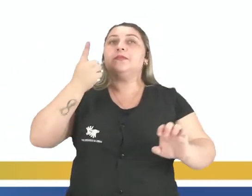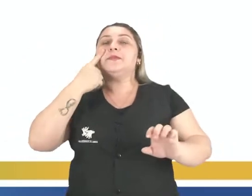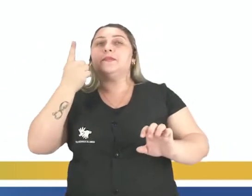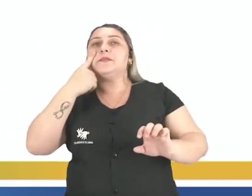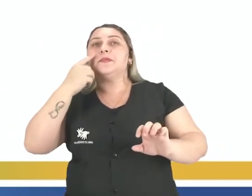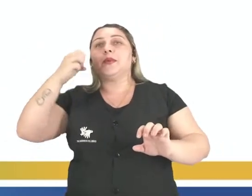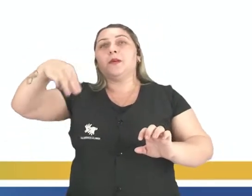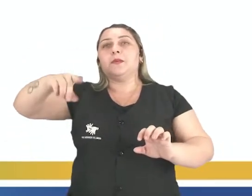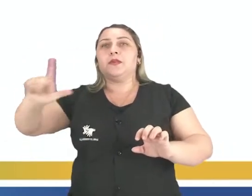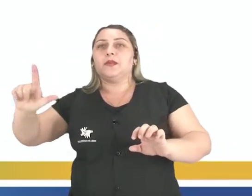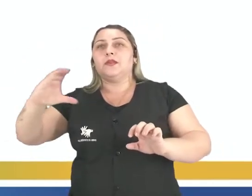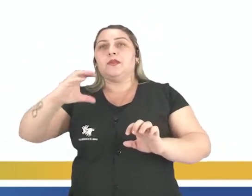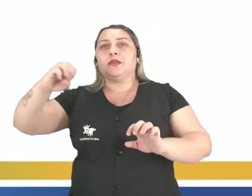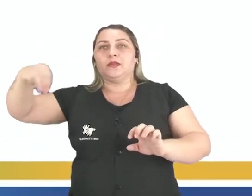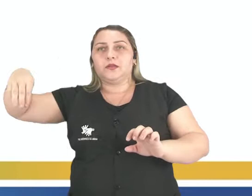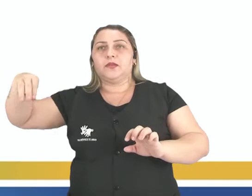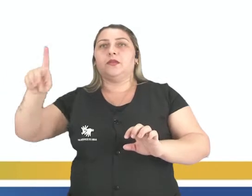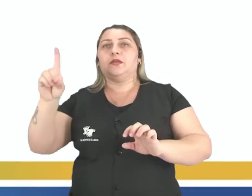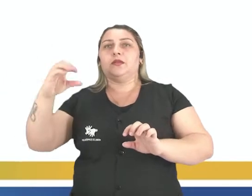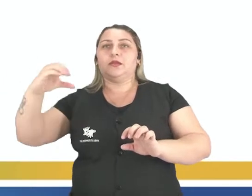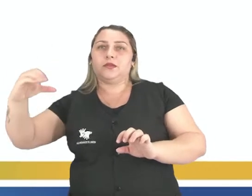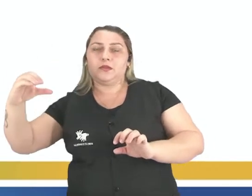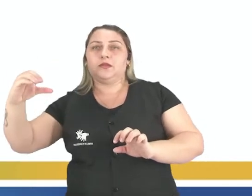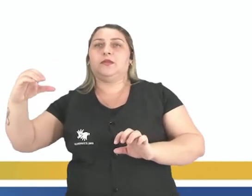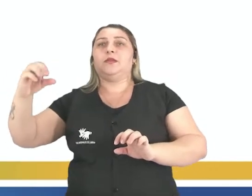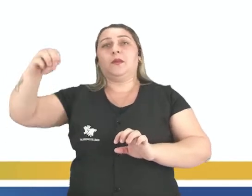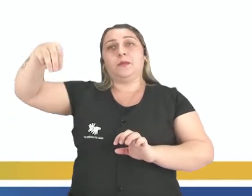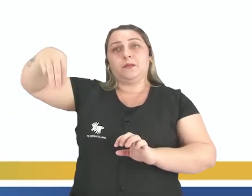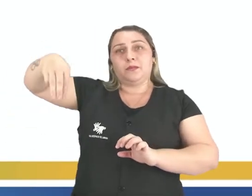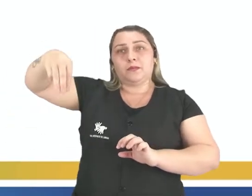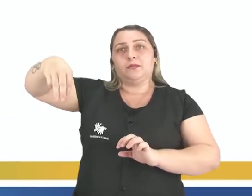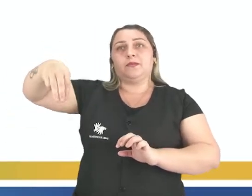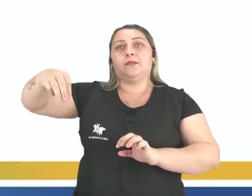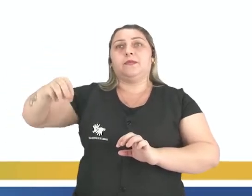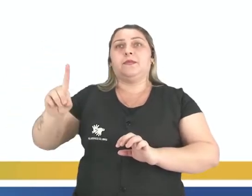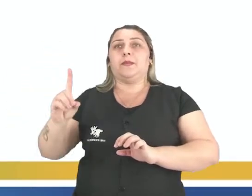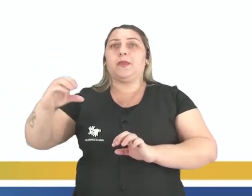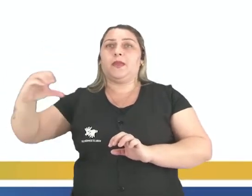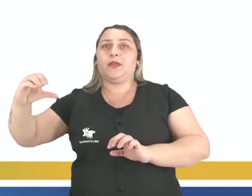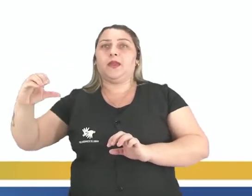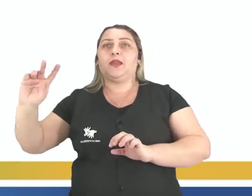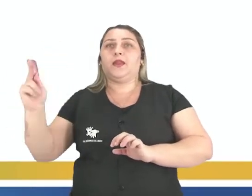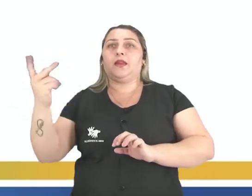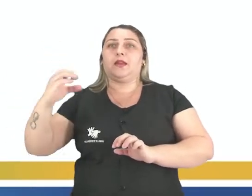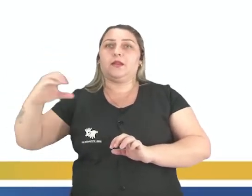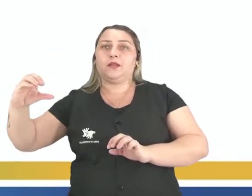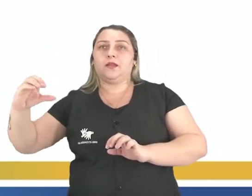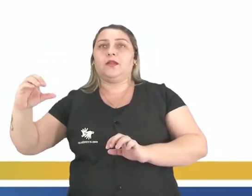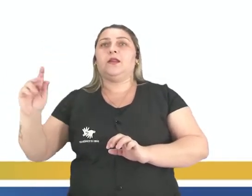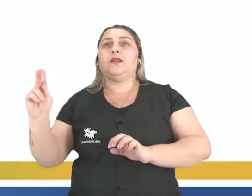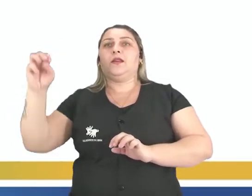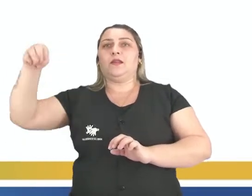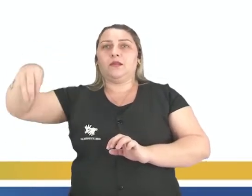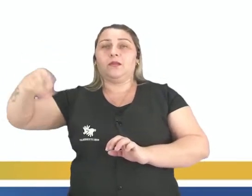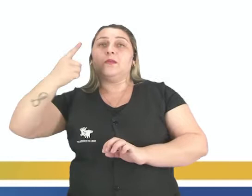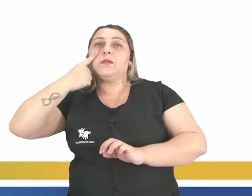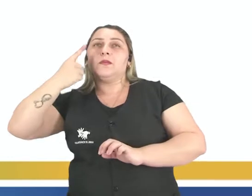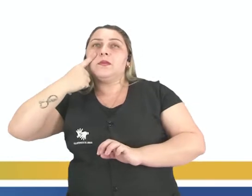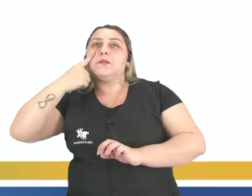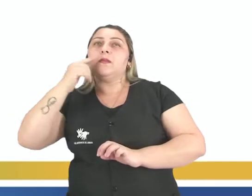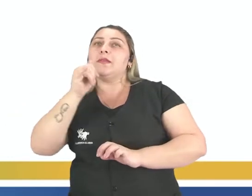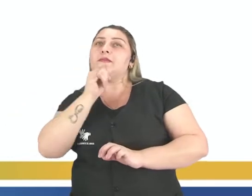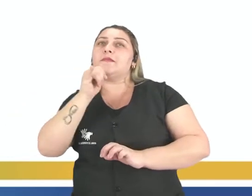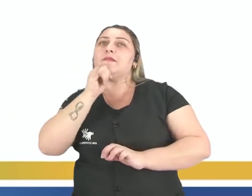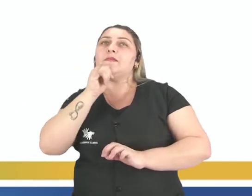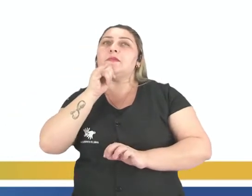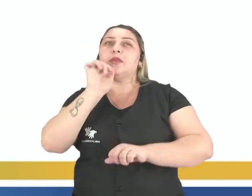Veja, milímetro, centímetro, decímetro, metro, né, decâmetro, hectômetro e quilômetro. Então, observe que, por